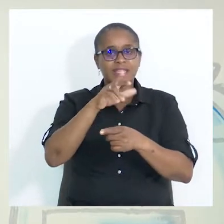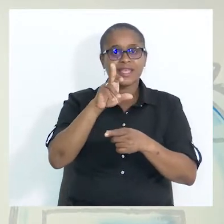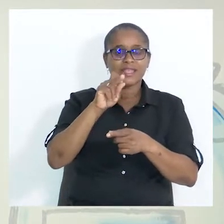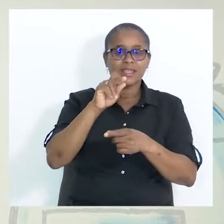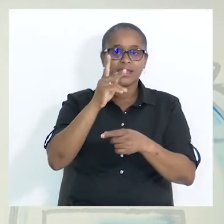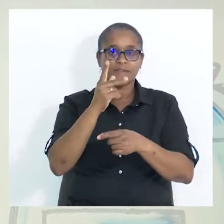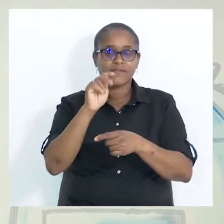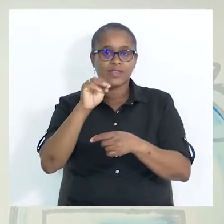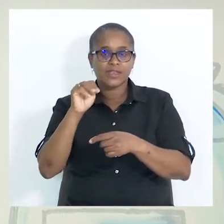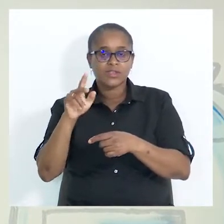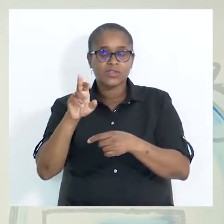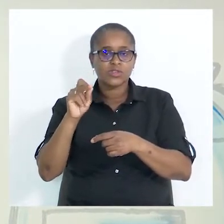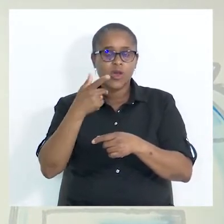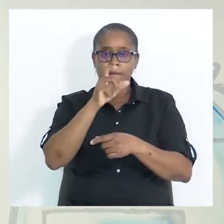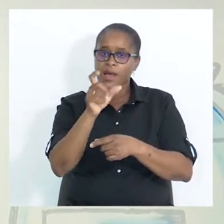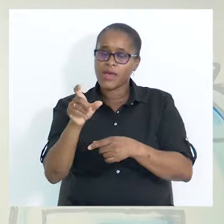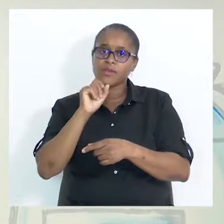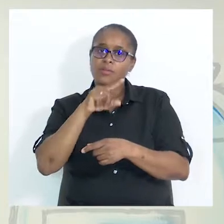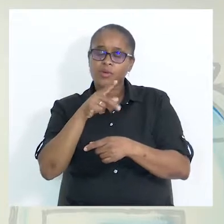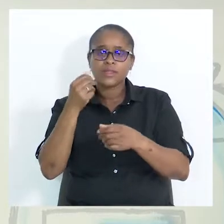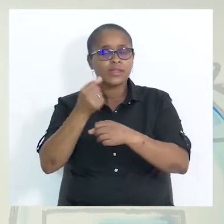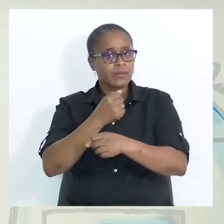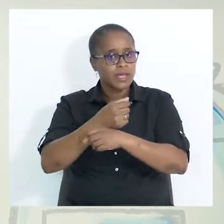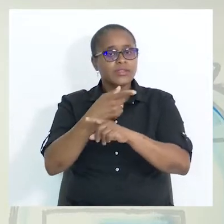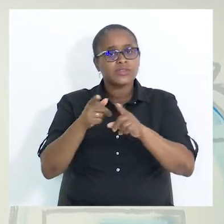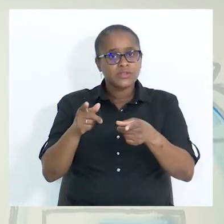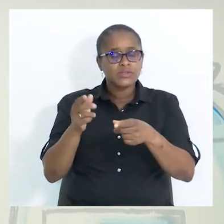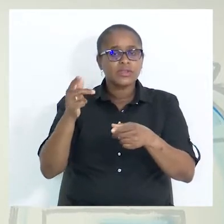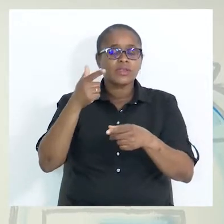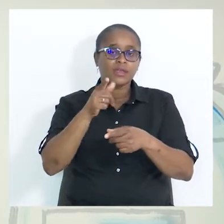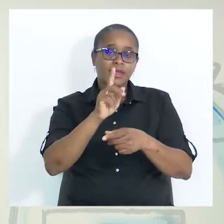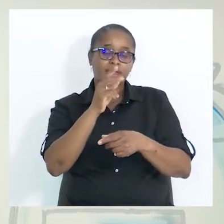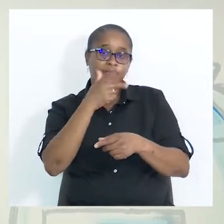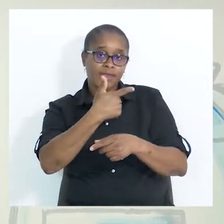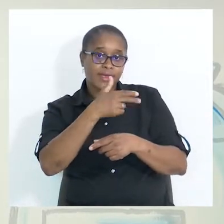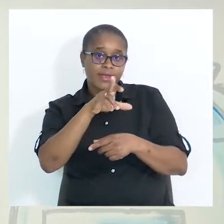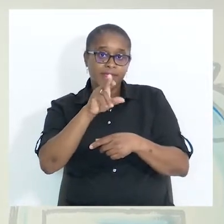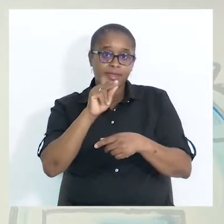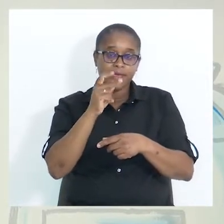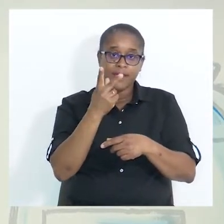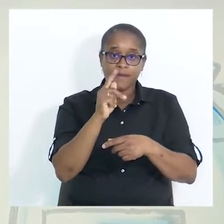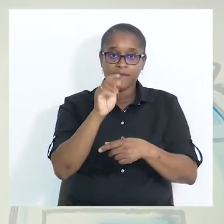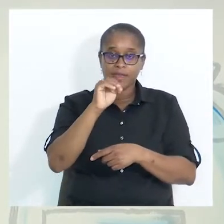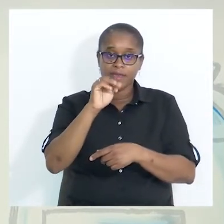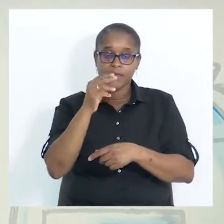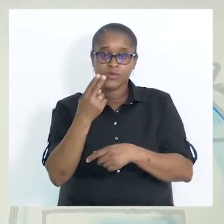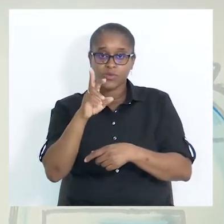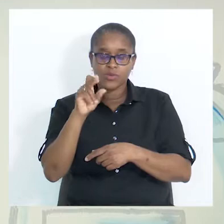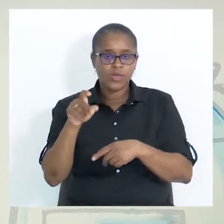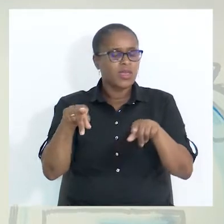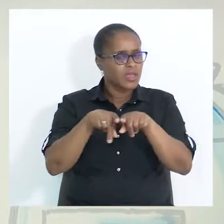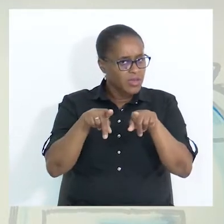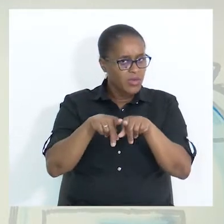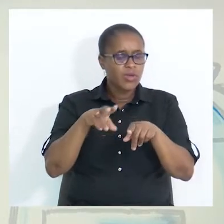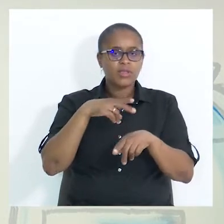trabalhar a distinção. Dá em travessura. Travessura, que é a